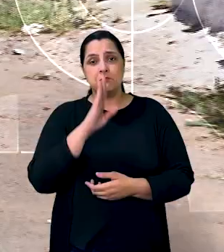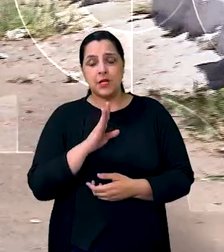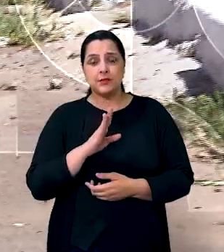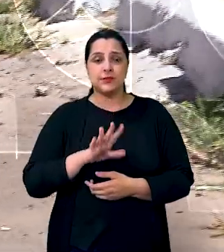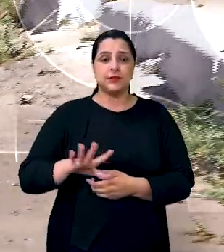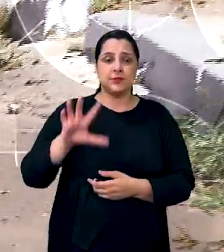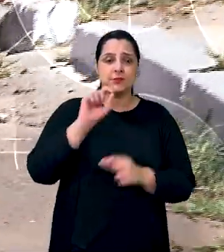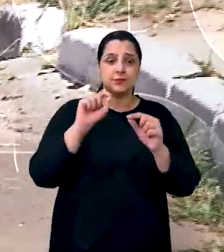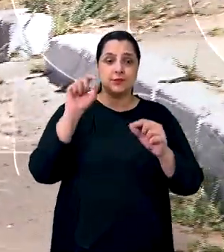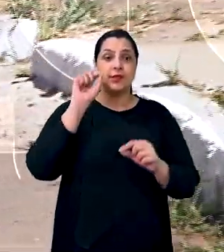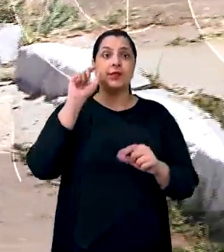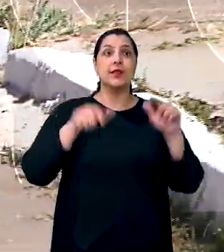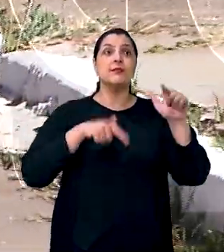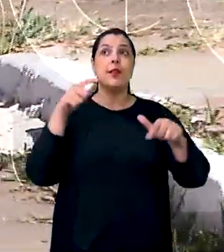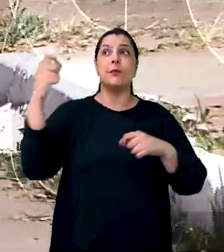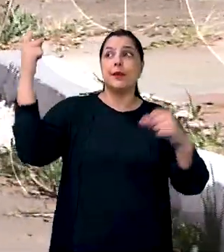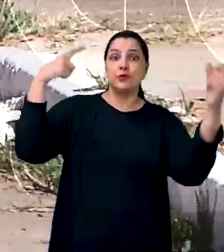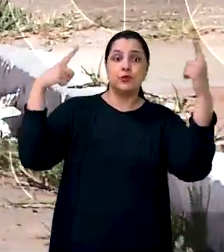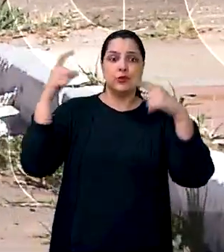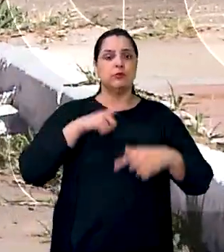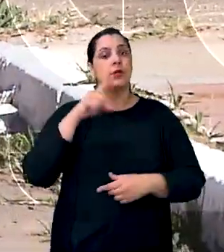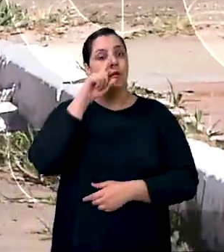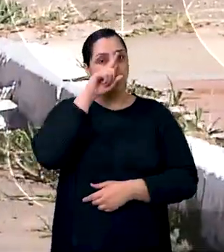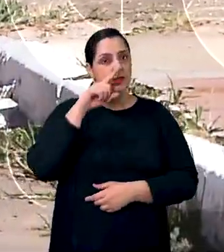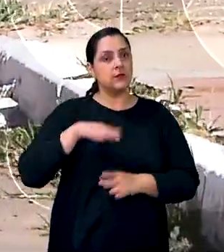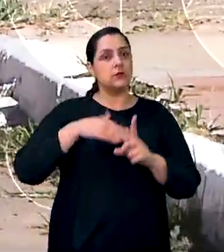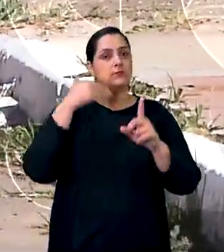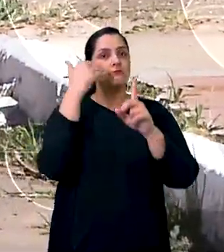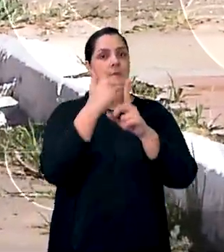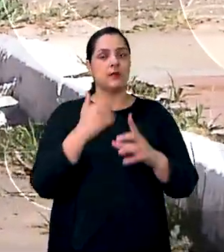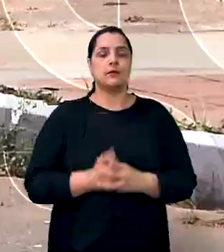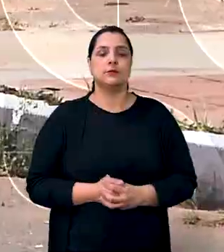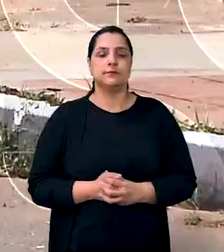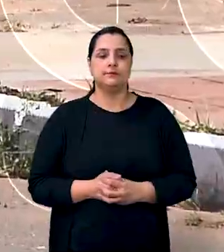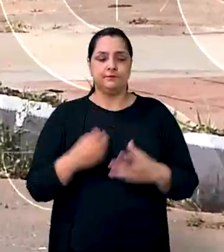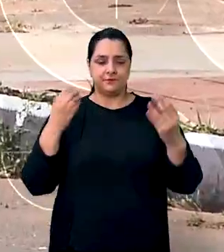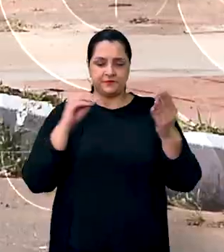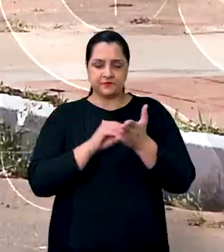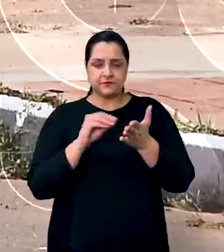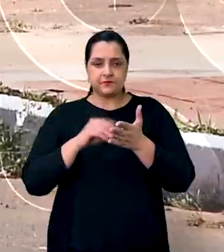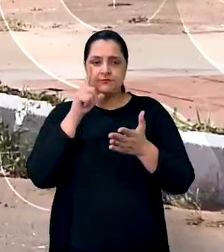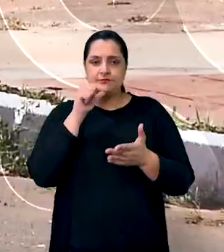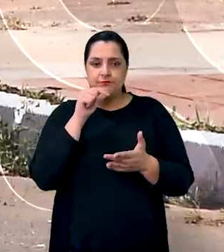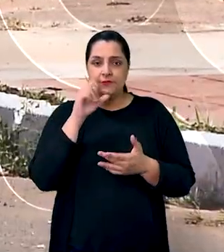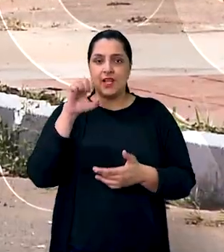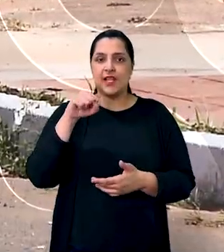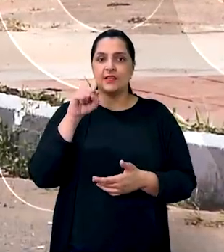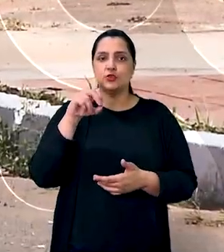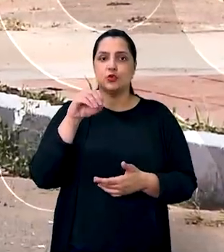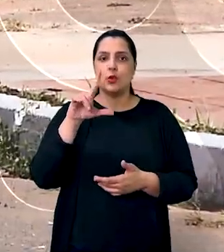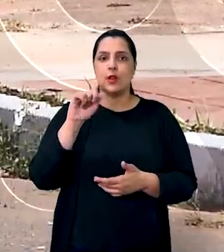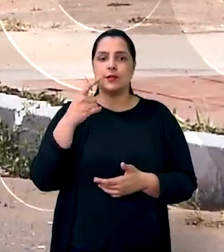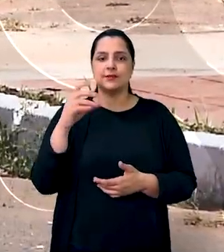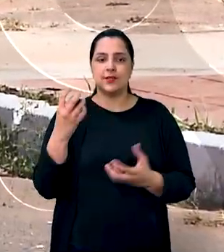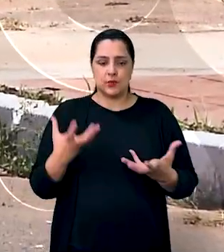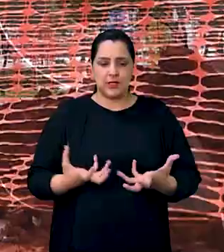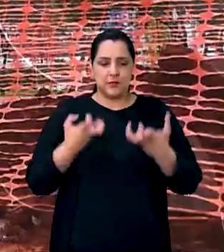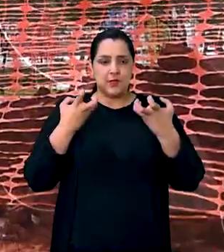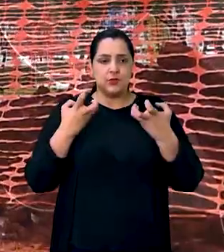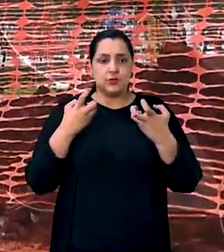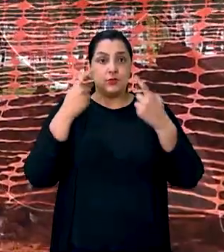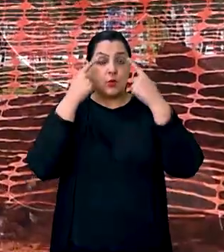país. E quem trabalha a céu aberto fica exposto a riscos significativos: desidratação, insolação,